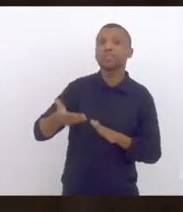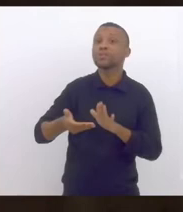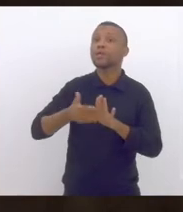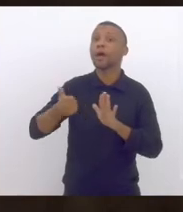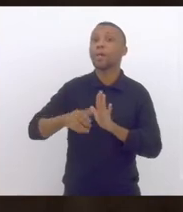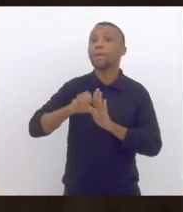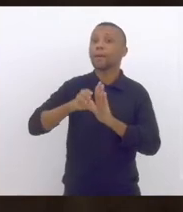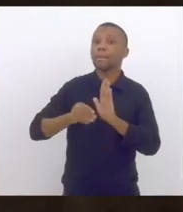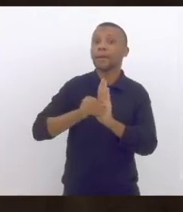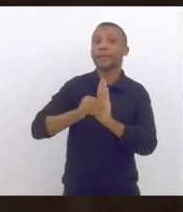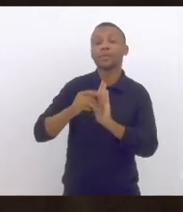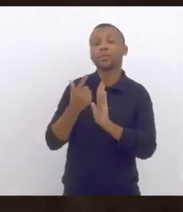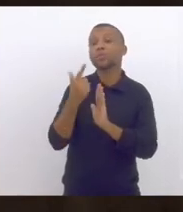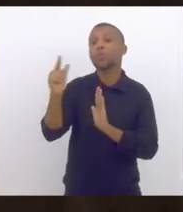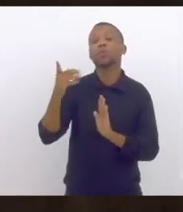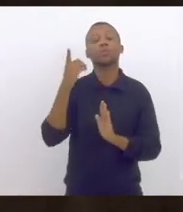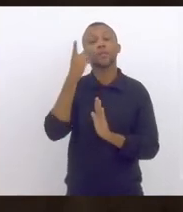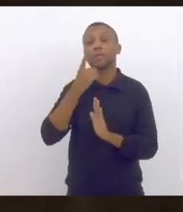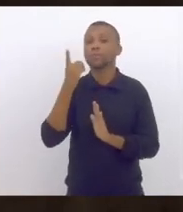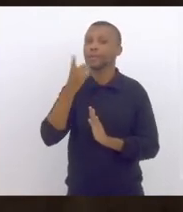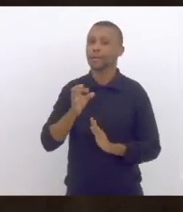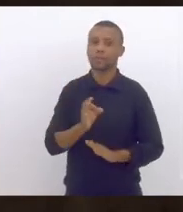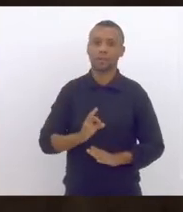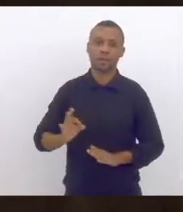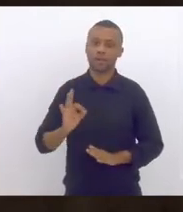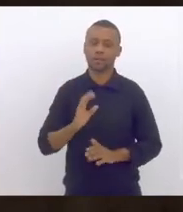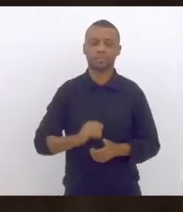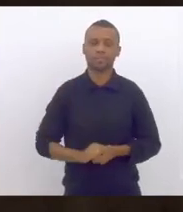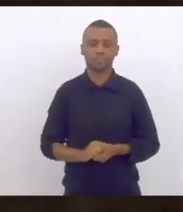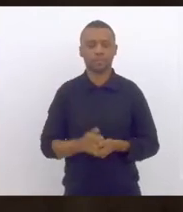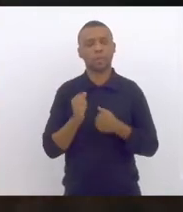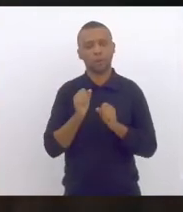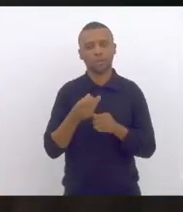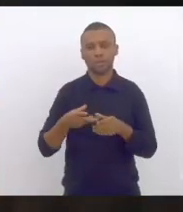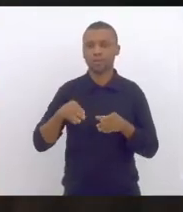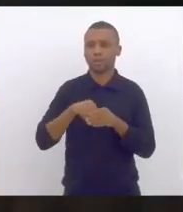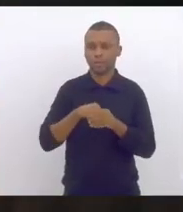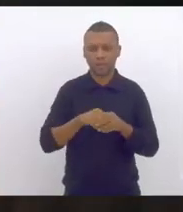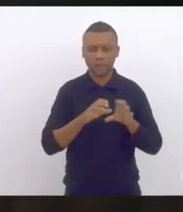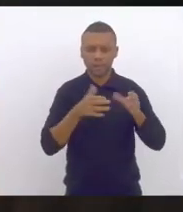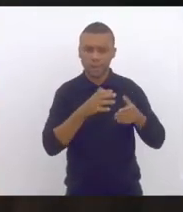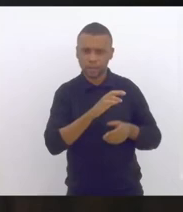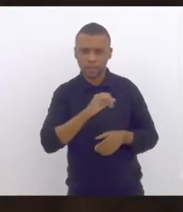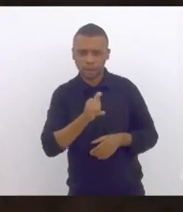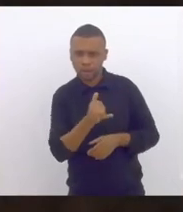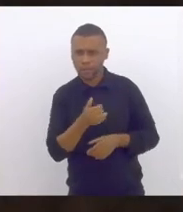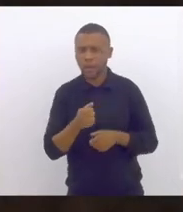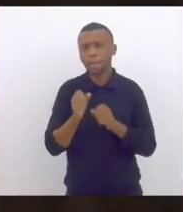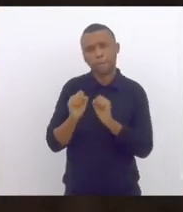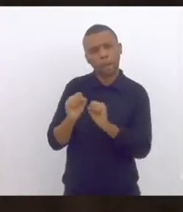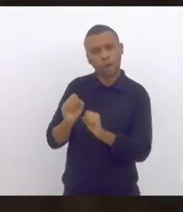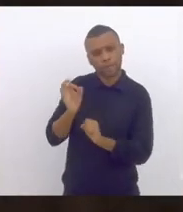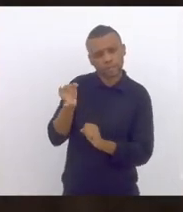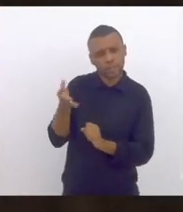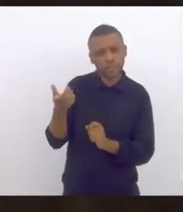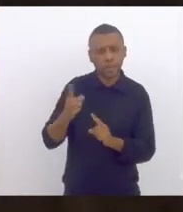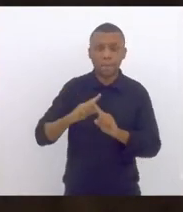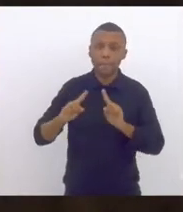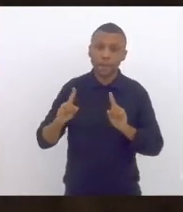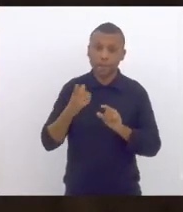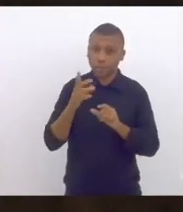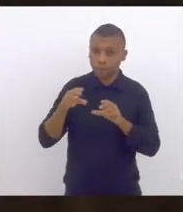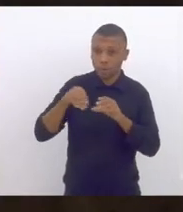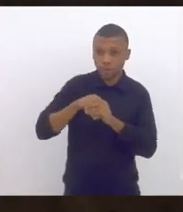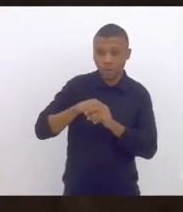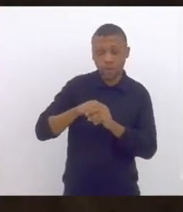uma emenda de outro deputado. Pode ser incorporada pela CCJ? Claro que pode, mas para me